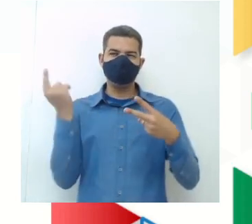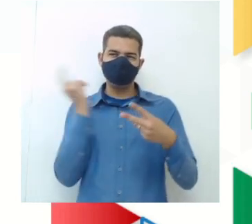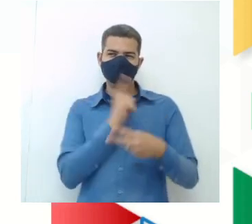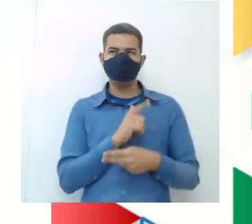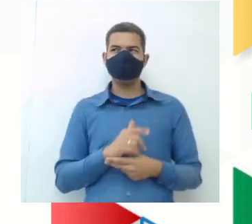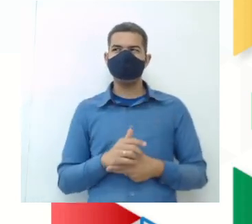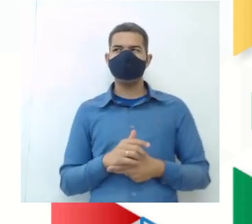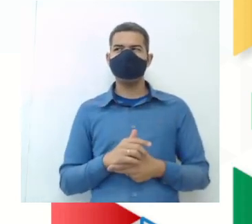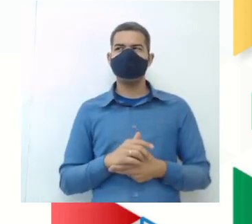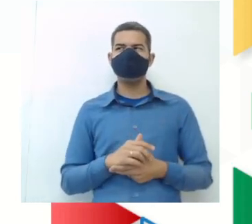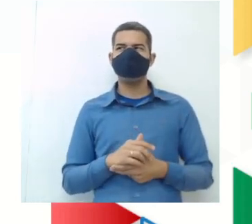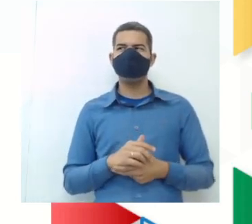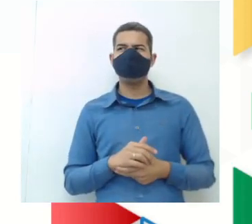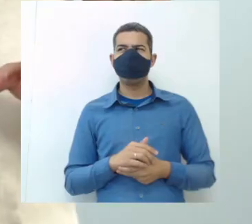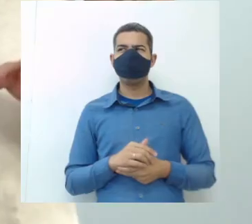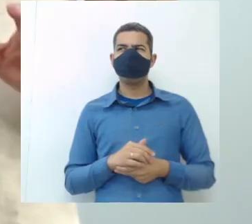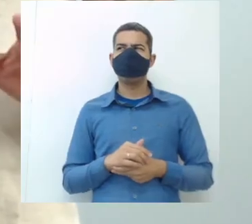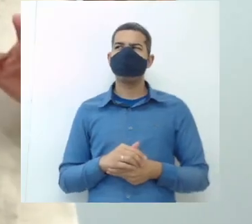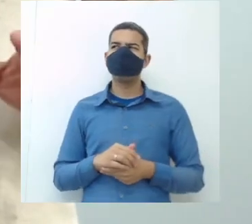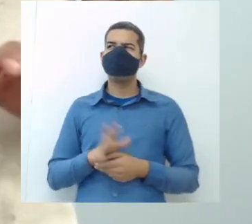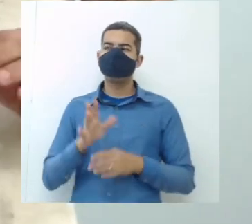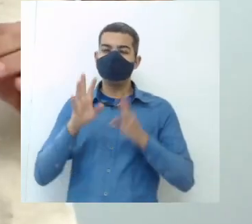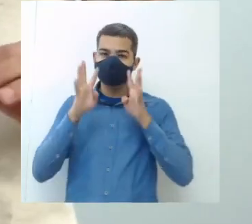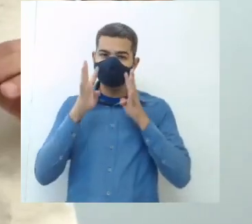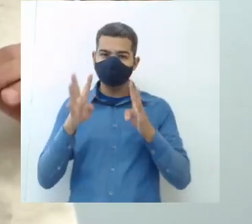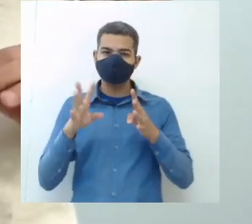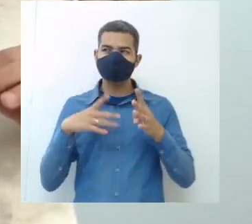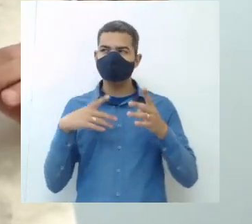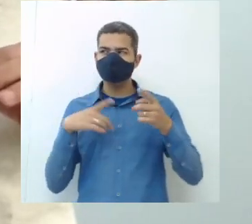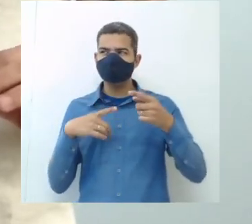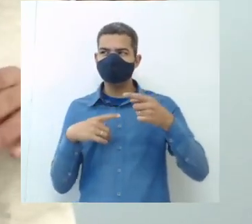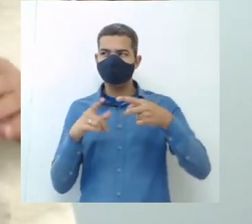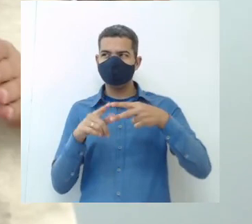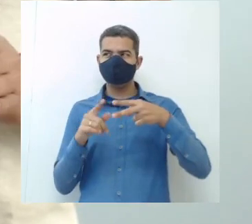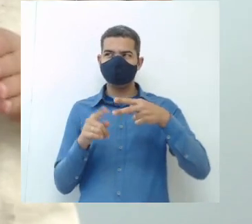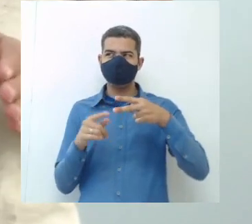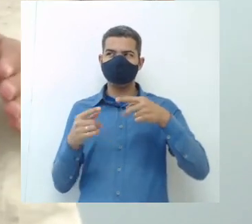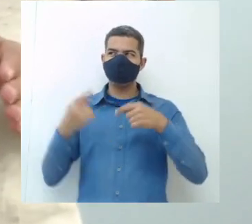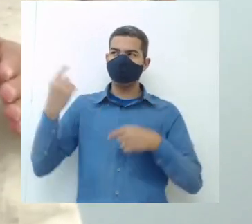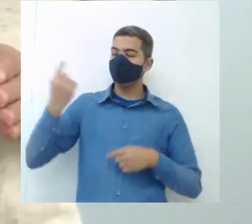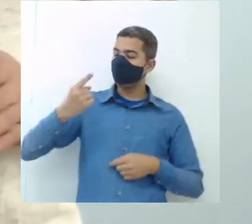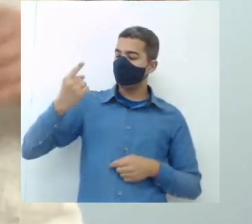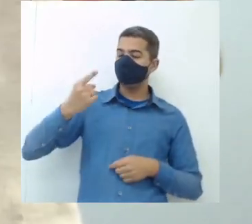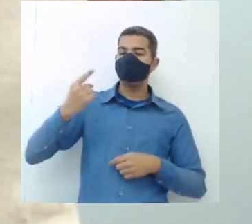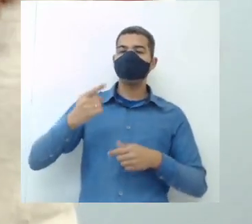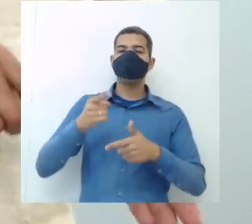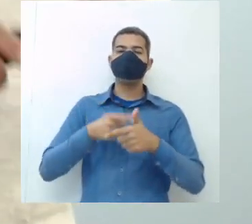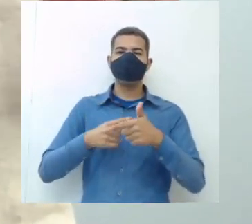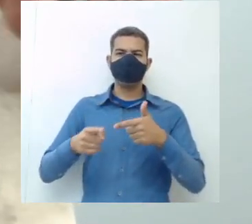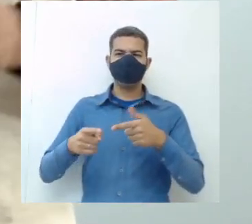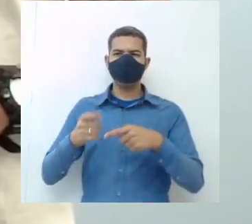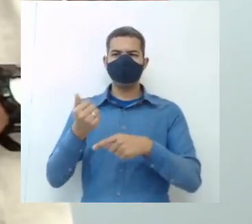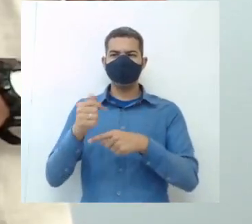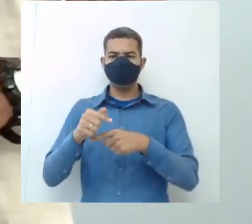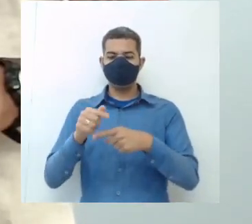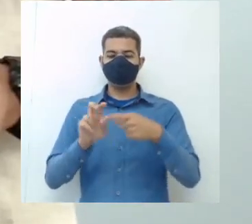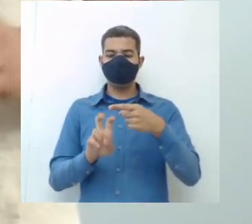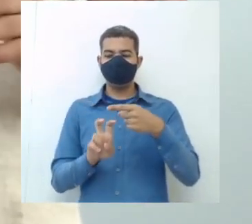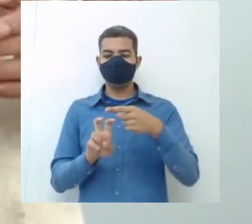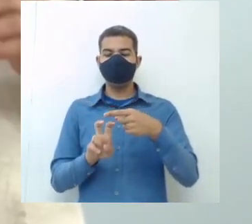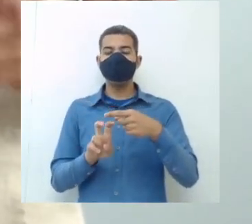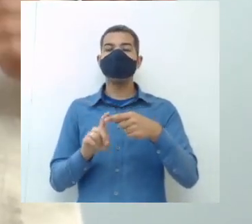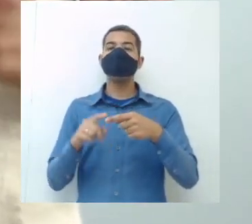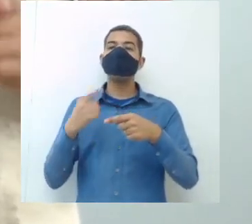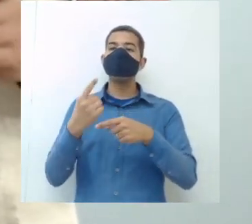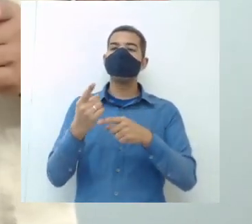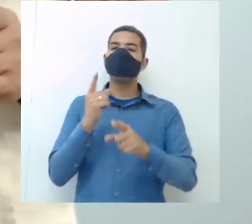mim aqui, Ellen, por favor. Ó, presta atenção, tem duas formas para você resolver. Primeiro você pode dividir 17 por 5 e